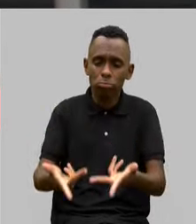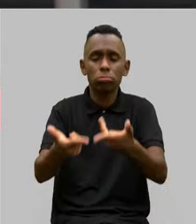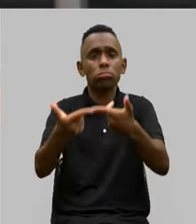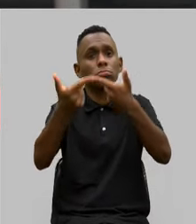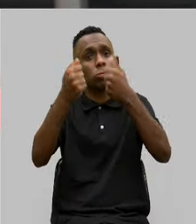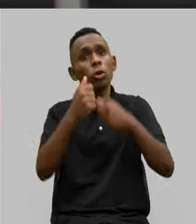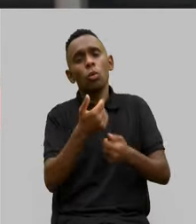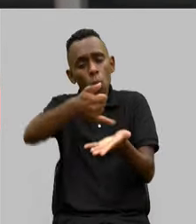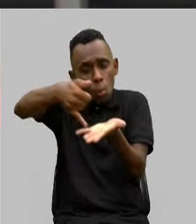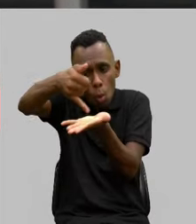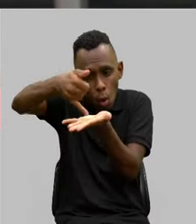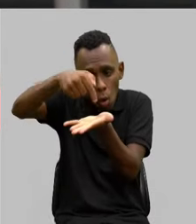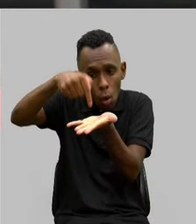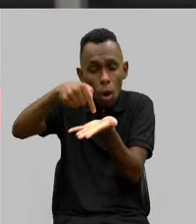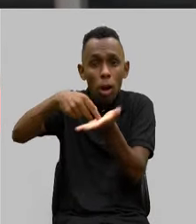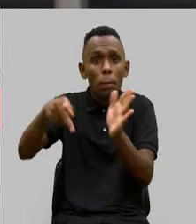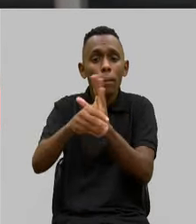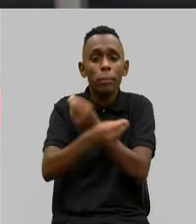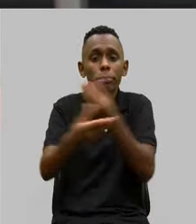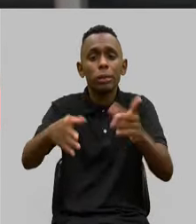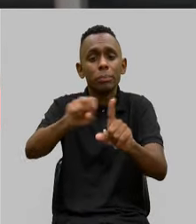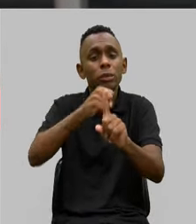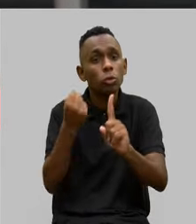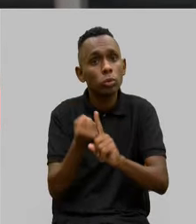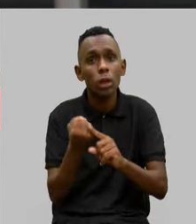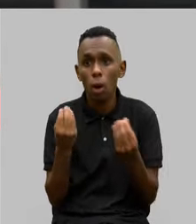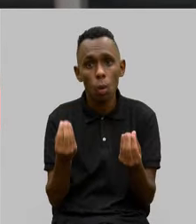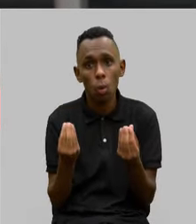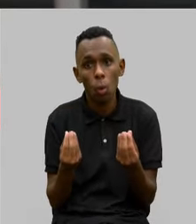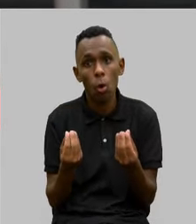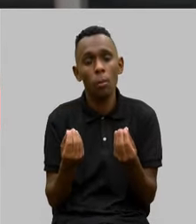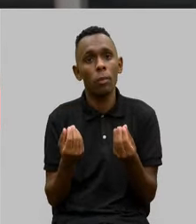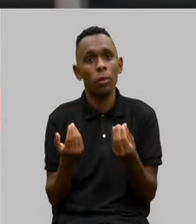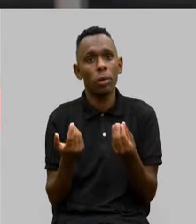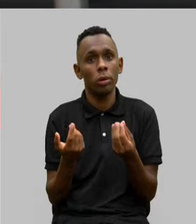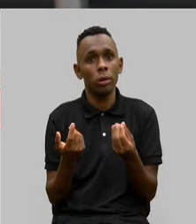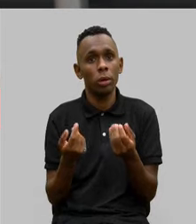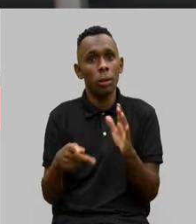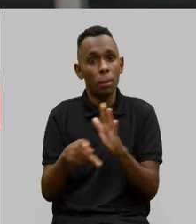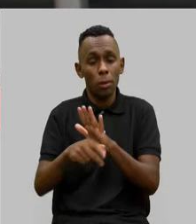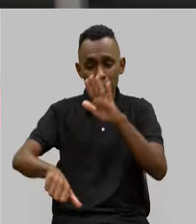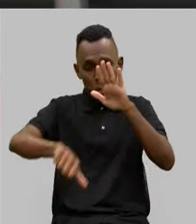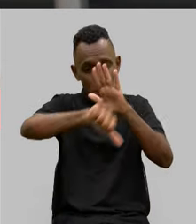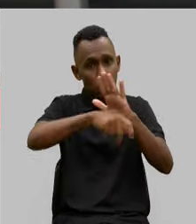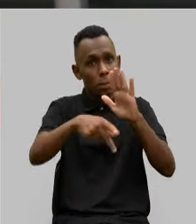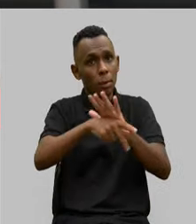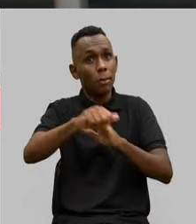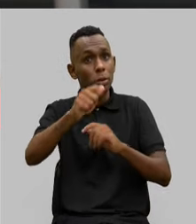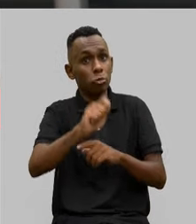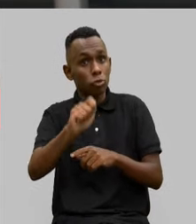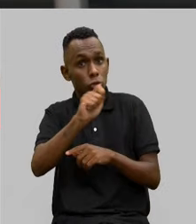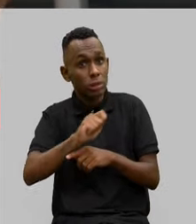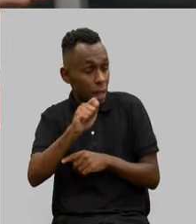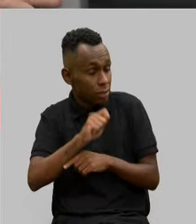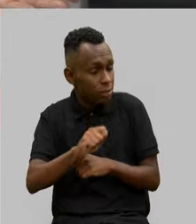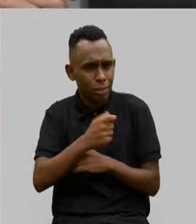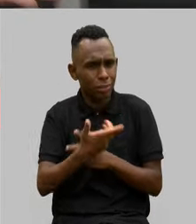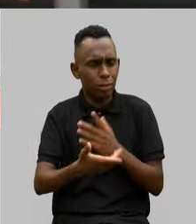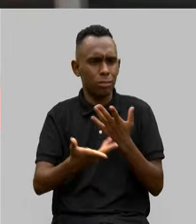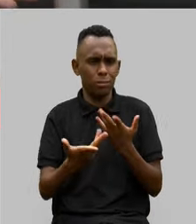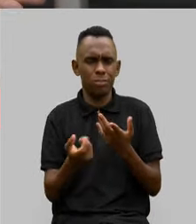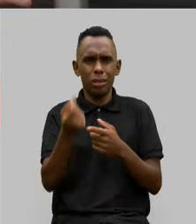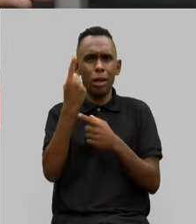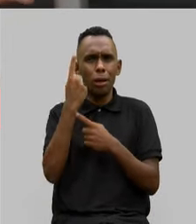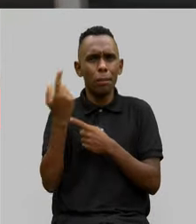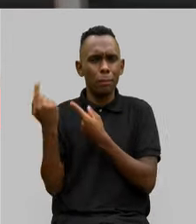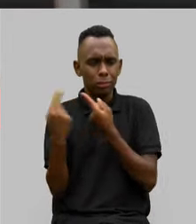um olho pra sociedade como que a gente vive no mundo que criminaliza associações gente as associações Olha a história